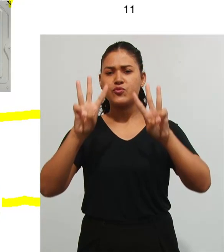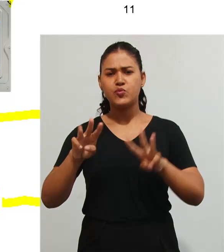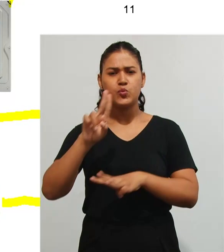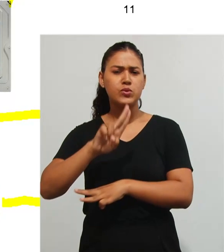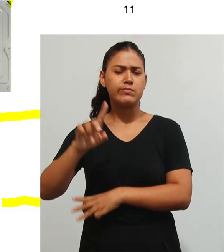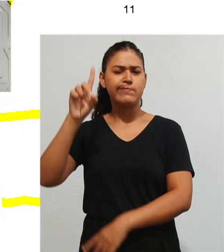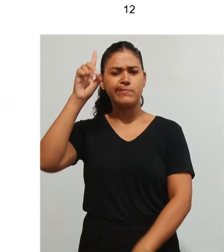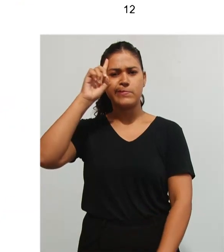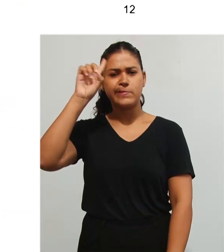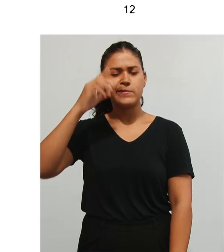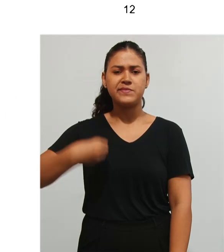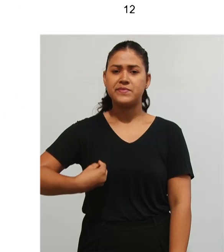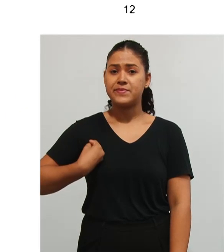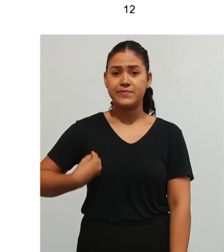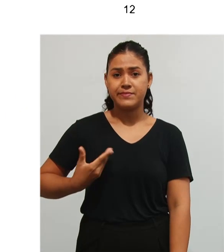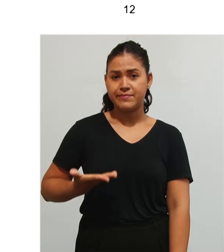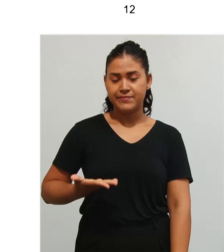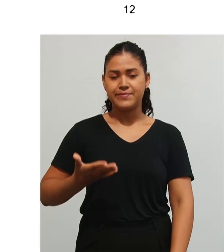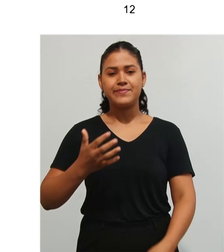dia a dia.